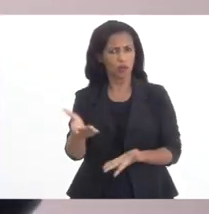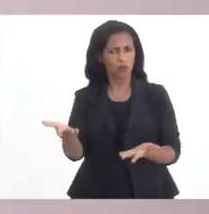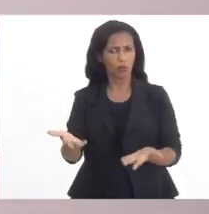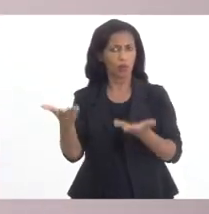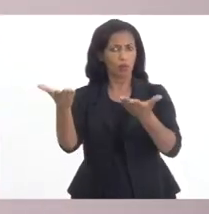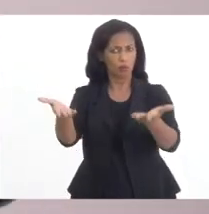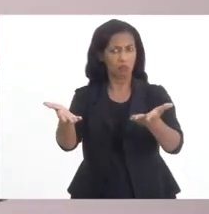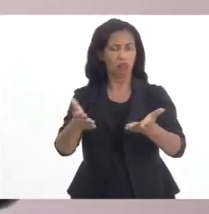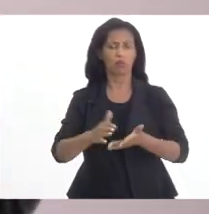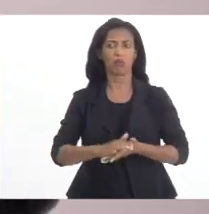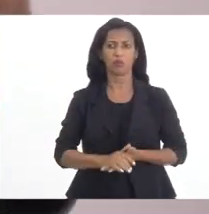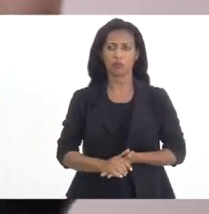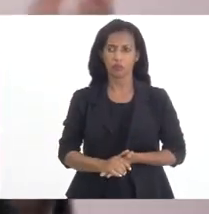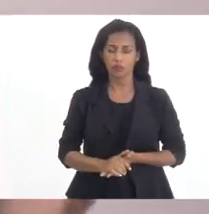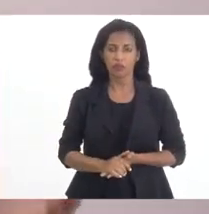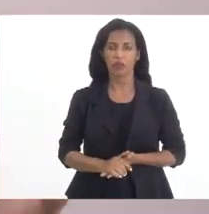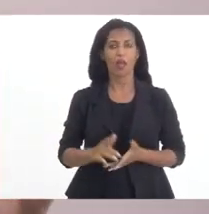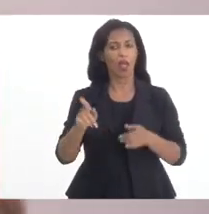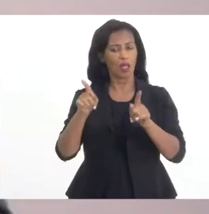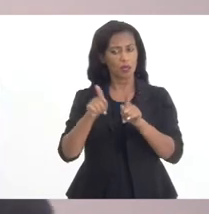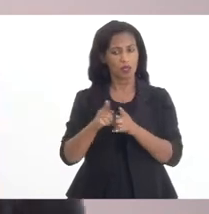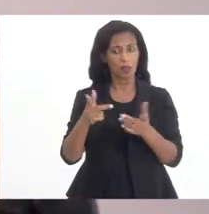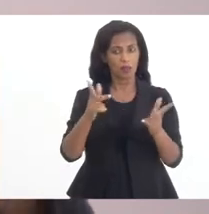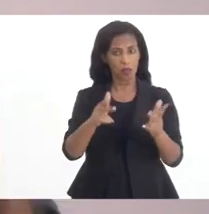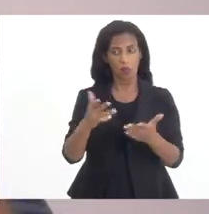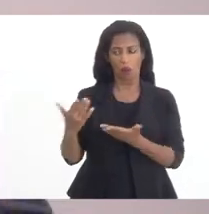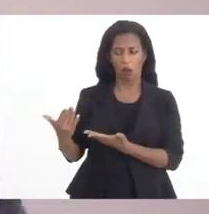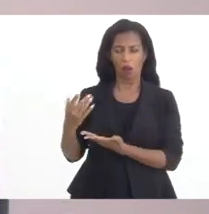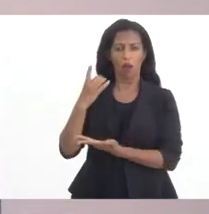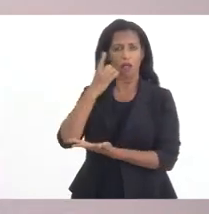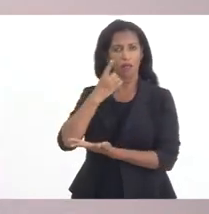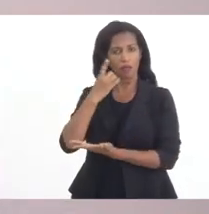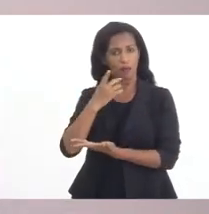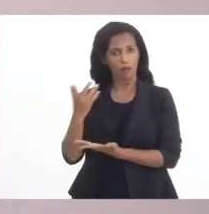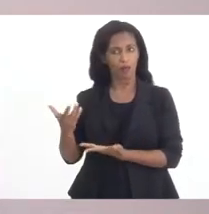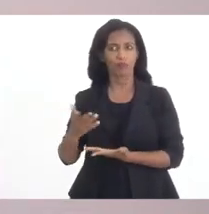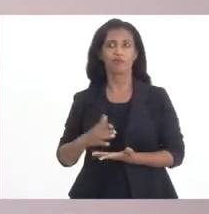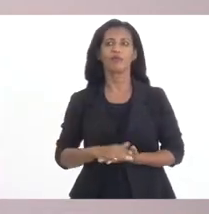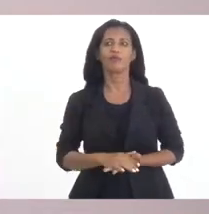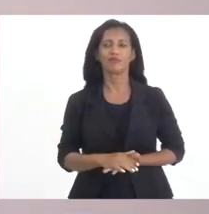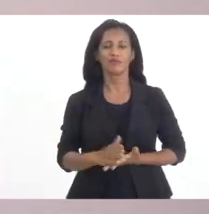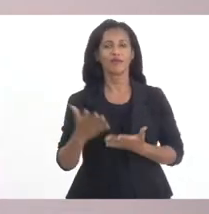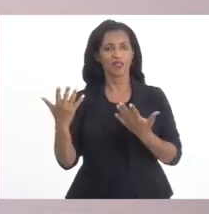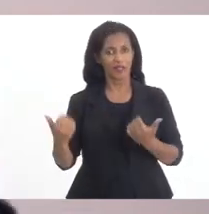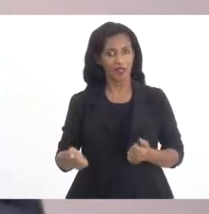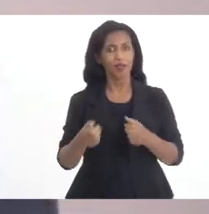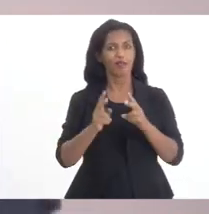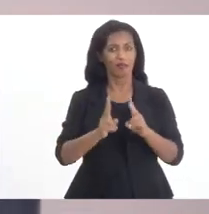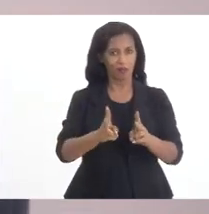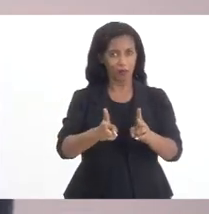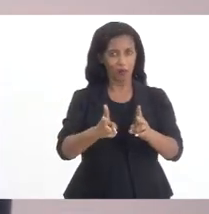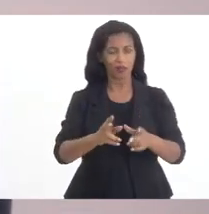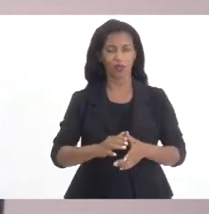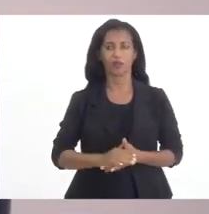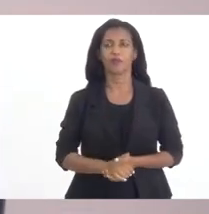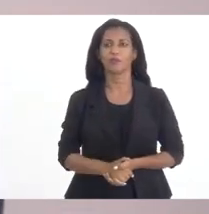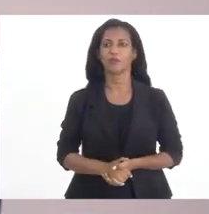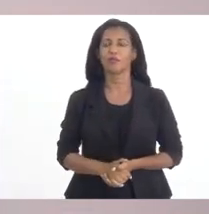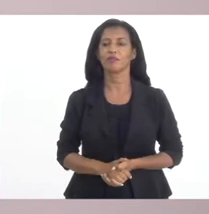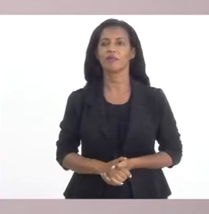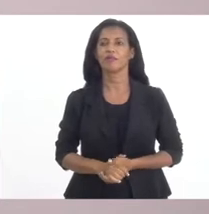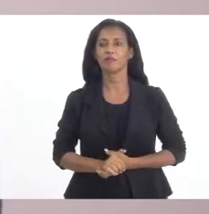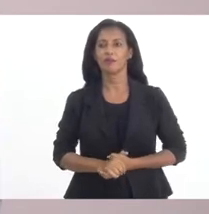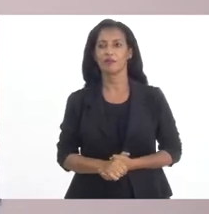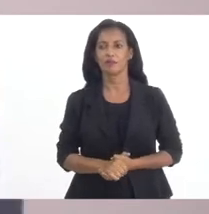E se expressou em diversas falas, assim como a posição da deputada Lucinha também está expressa em diversas falas, e vamos dar continuidade. Tá bom? Obrigado, deputado Gaúcho.